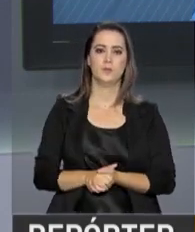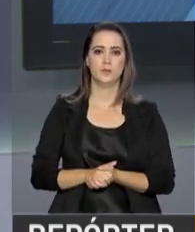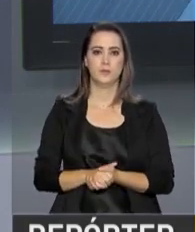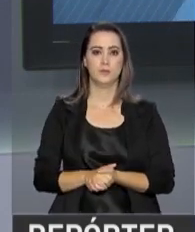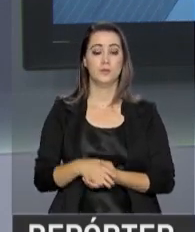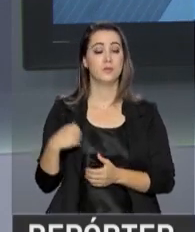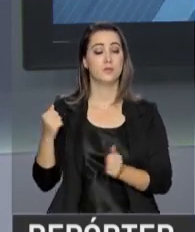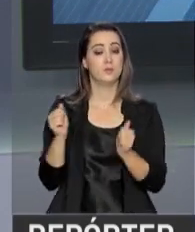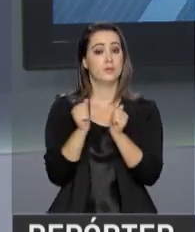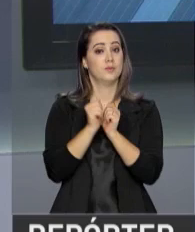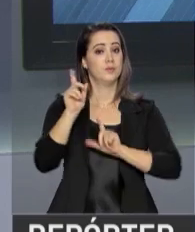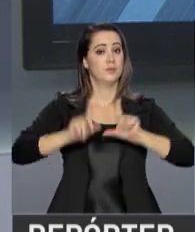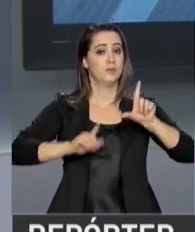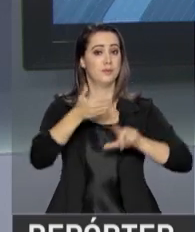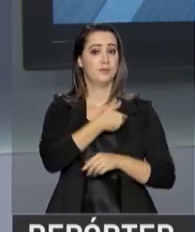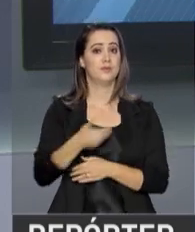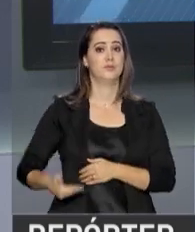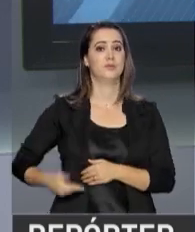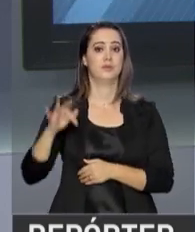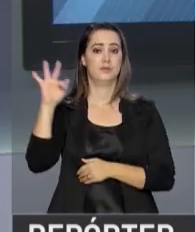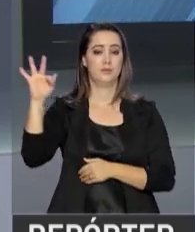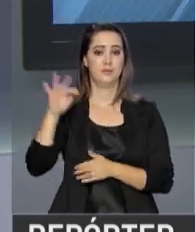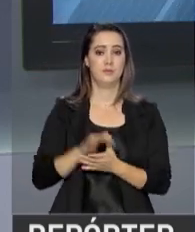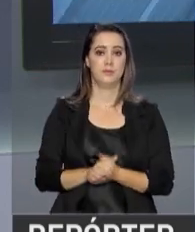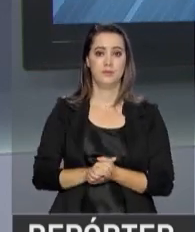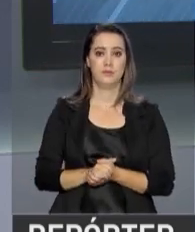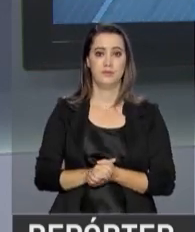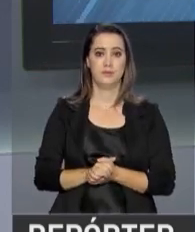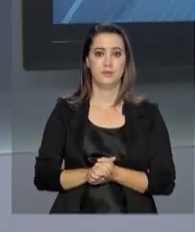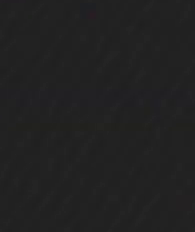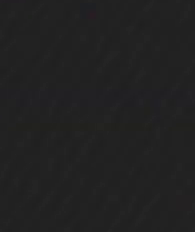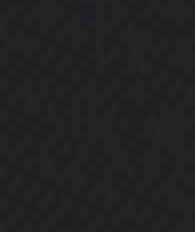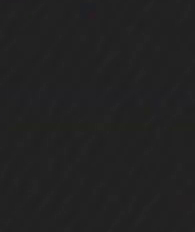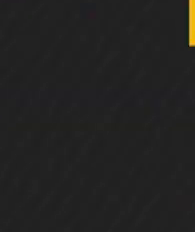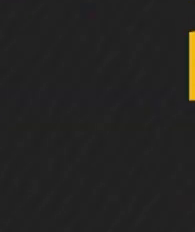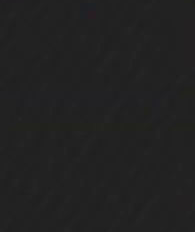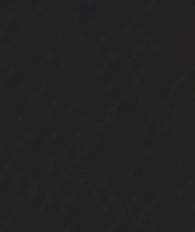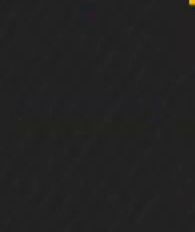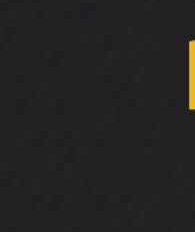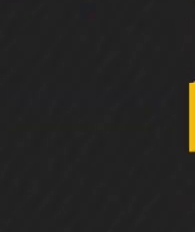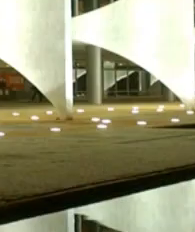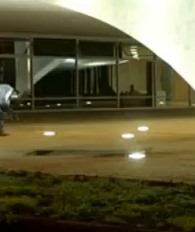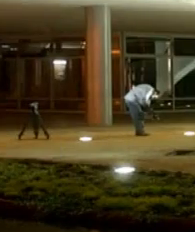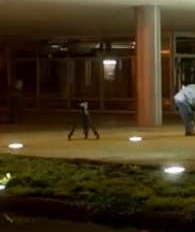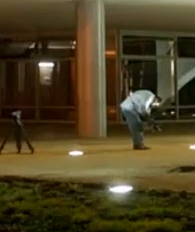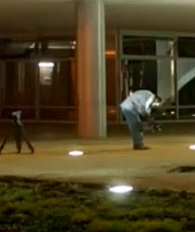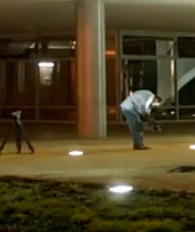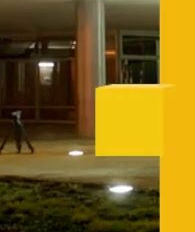internet. Continue com a gente na NBR, a TV do Governo Federal.